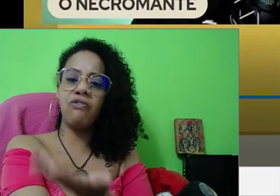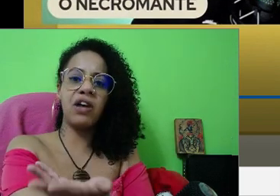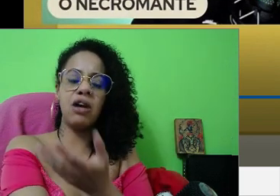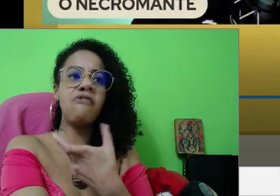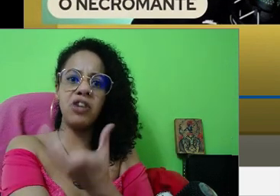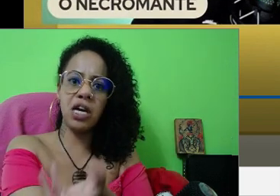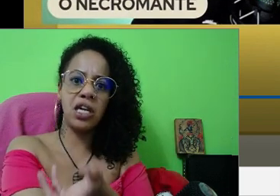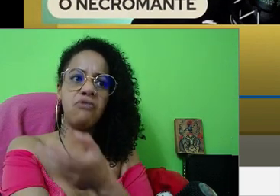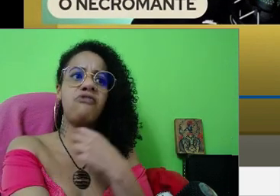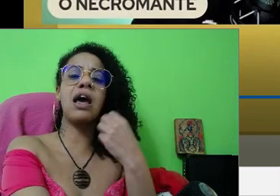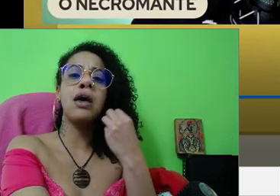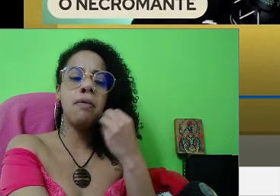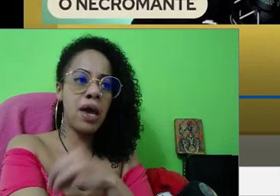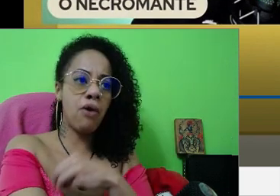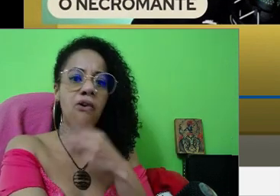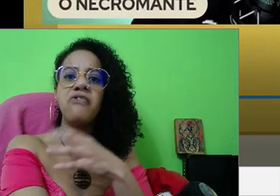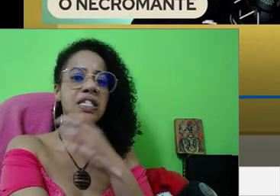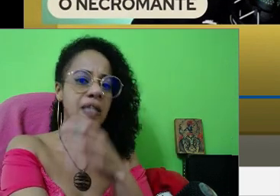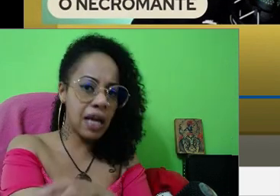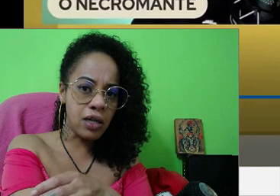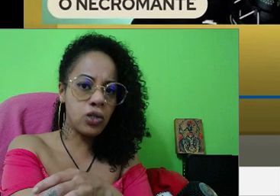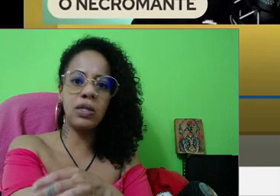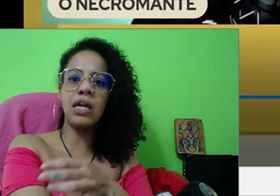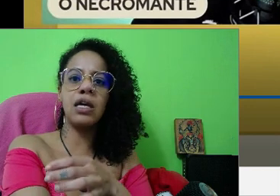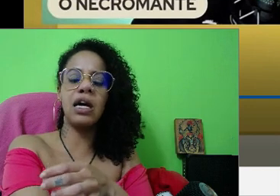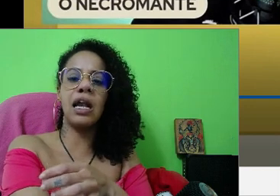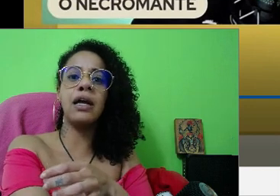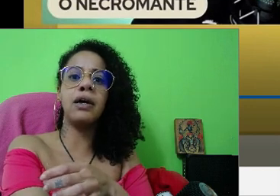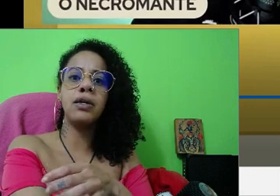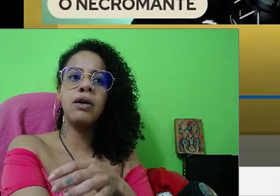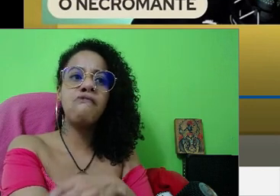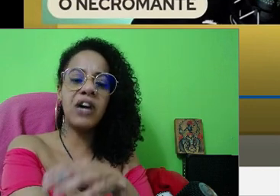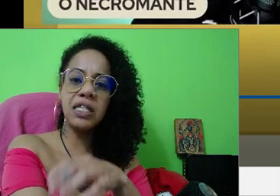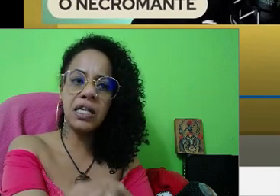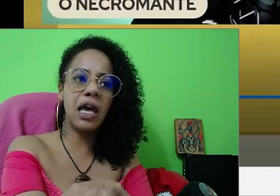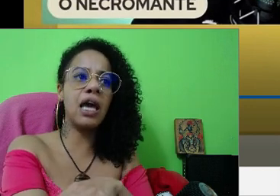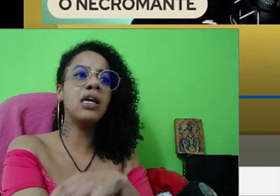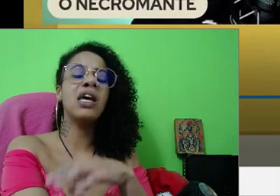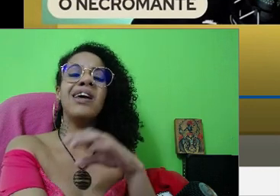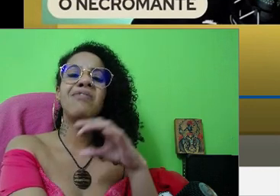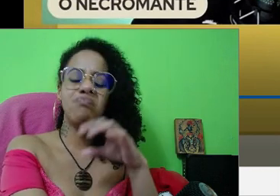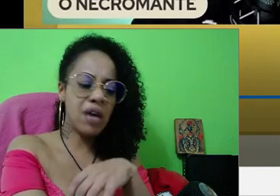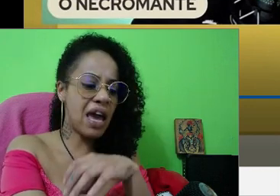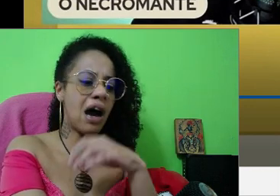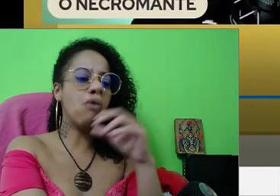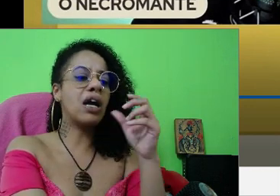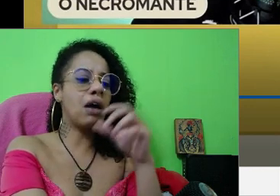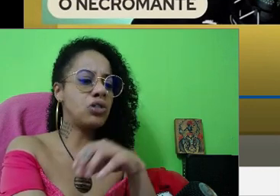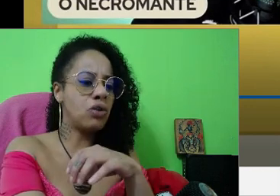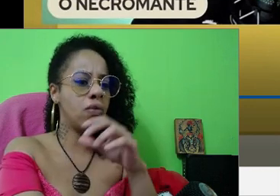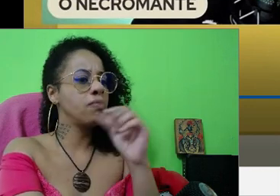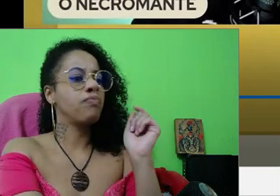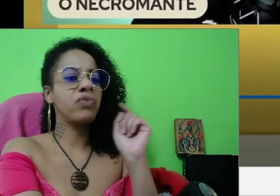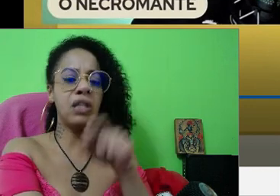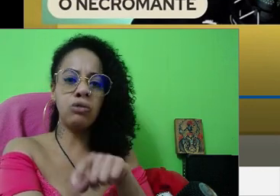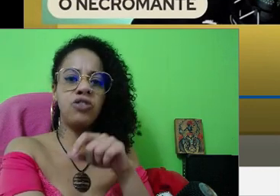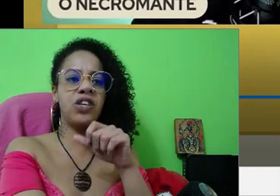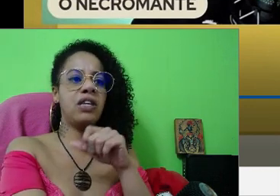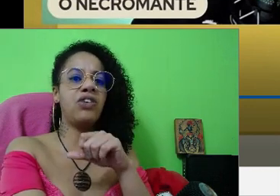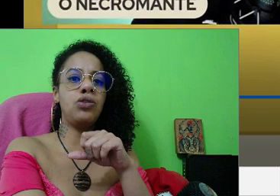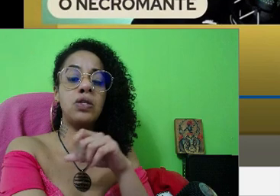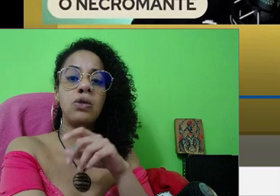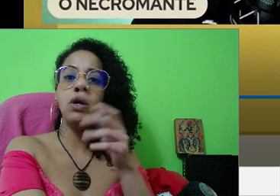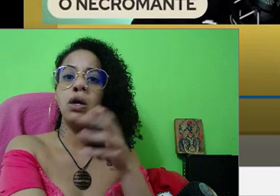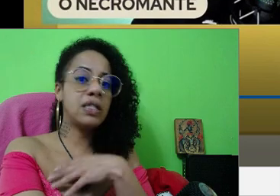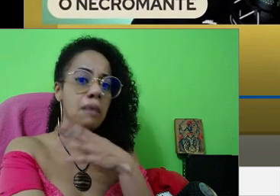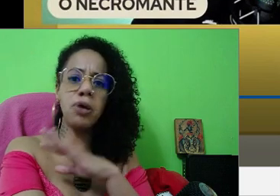realmente eu falei eu vou vir aqui e vou falar meu eu vacilei nisso daqui galera vacilei real gláuciou não